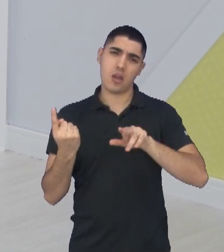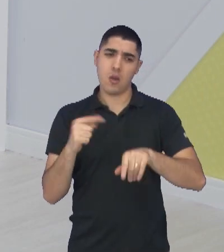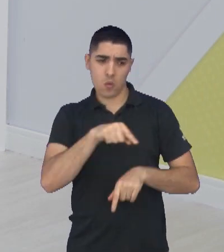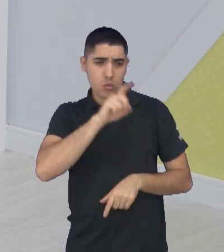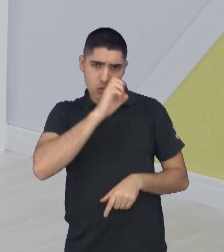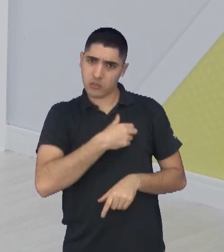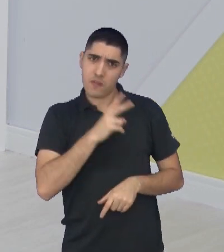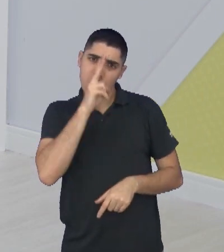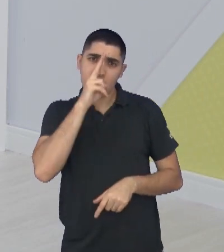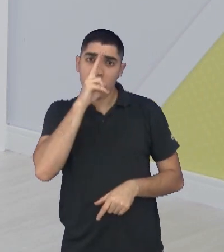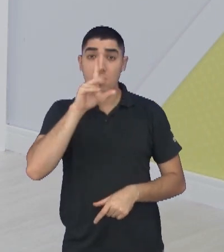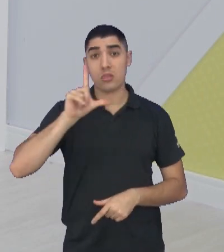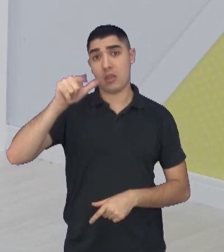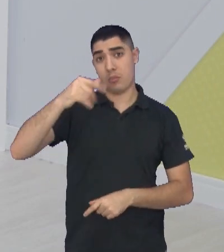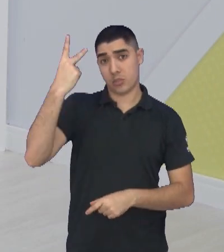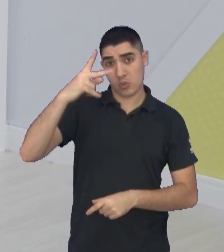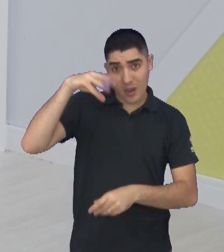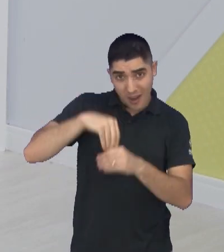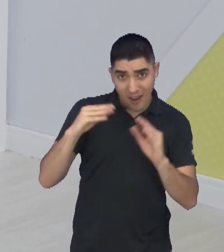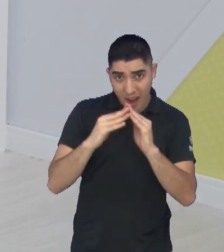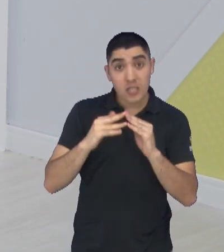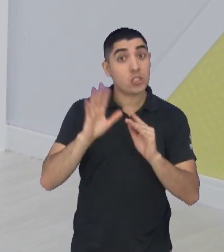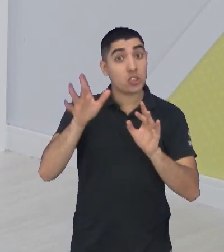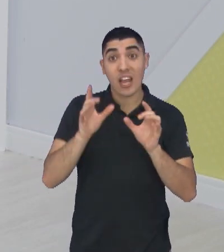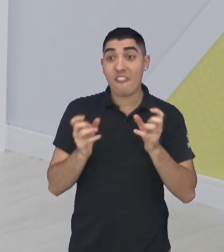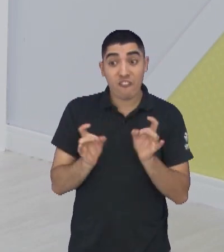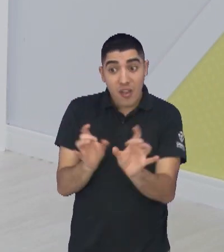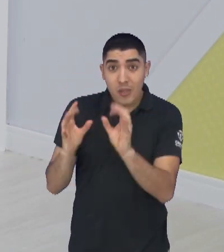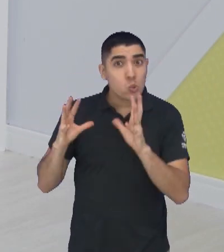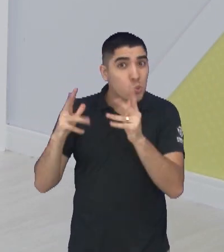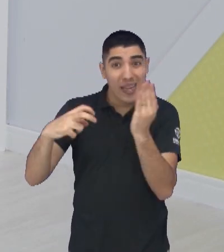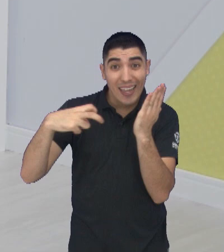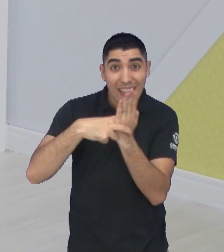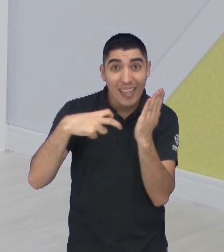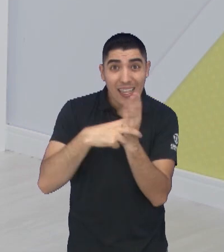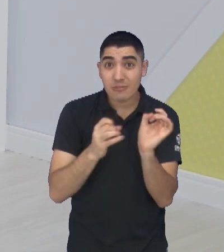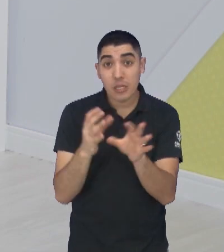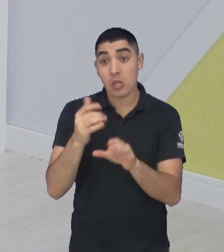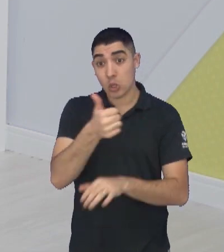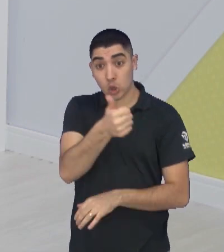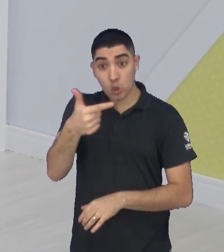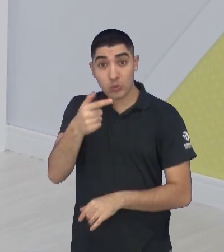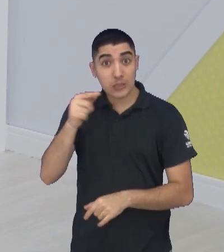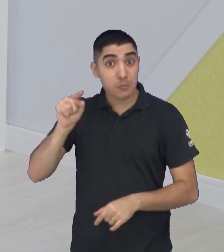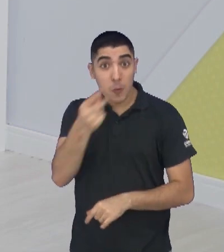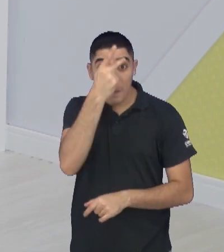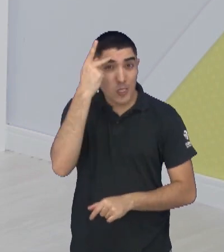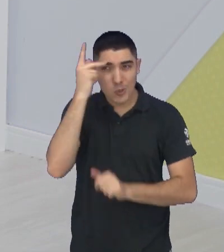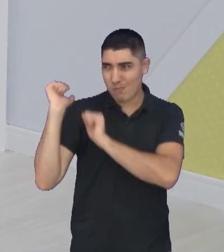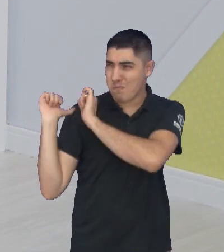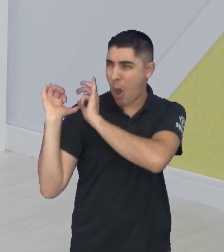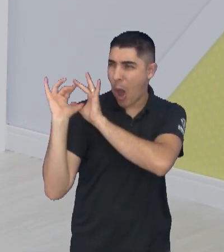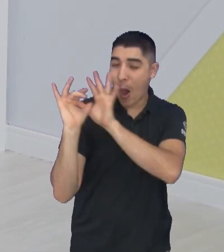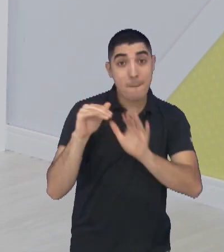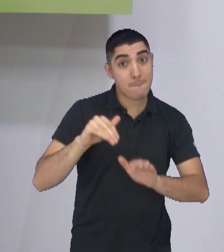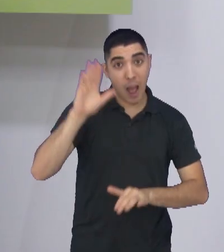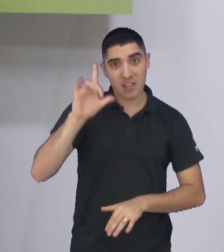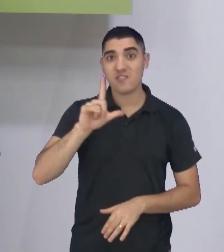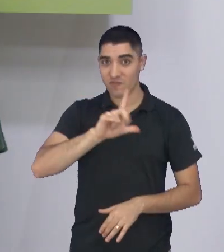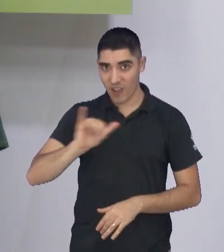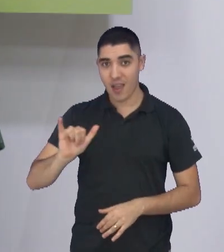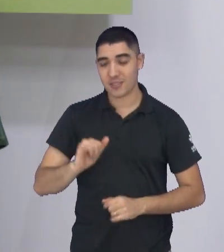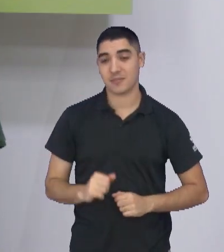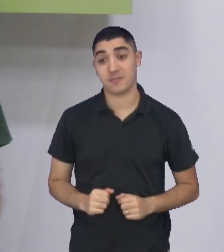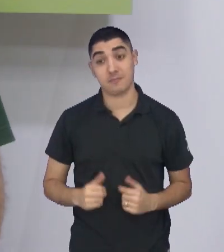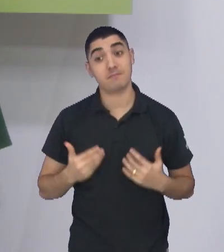São José, jogando em casa, ingressos esgotados no Martins Pereira. Teremos mais de 12 mil torcedores no Martins Pereira próximo sábado, Brunão. É,